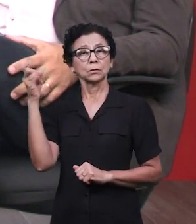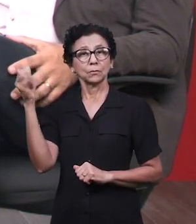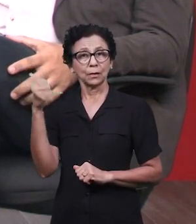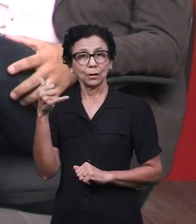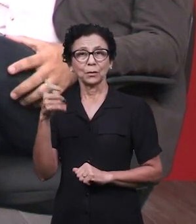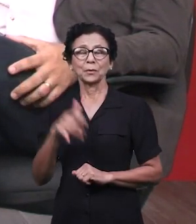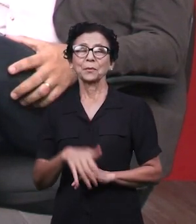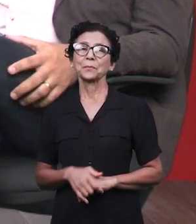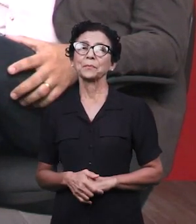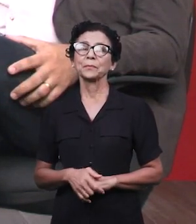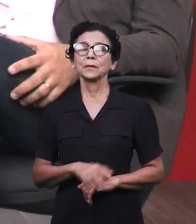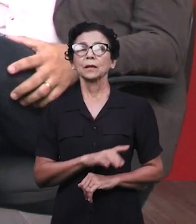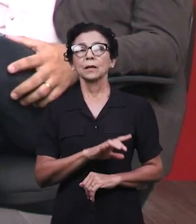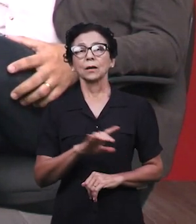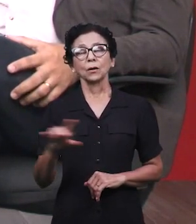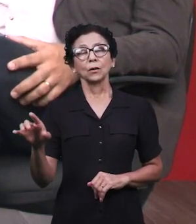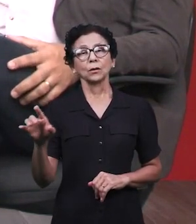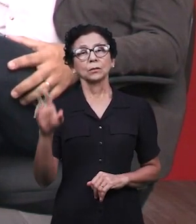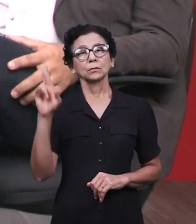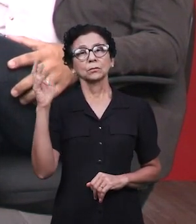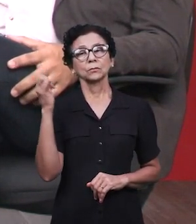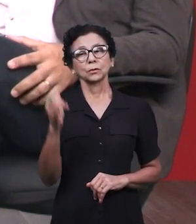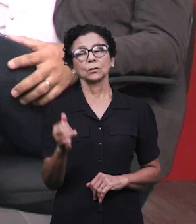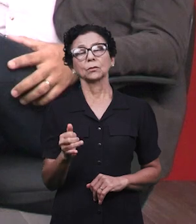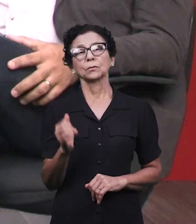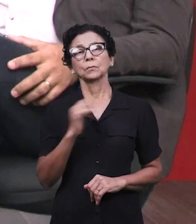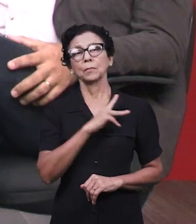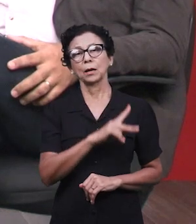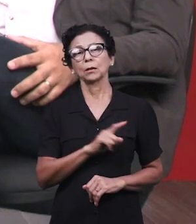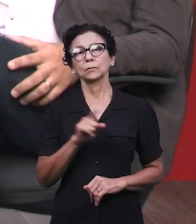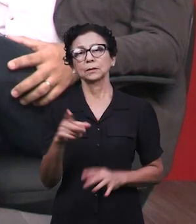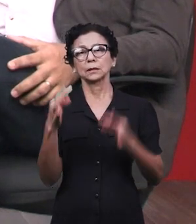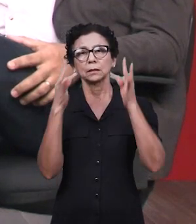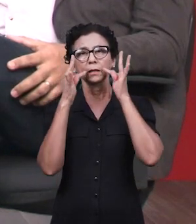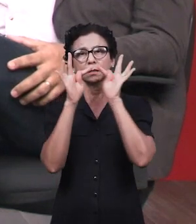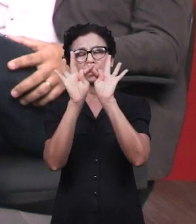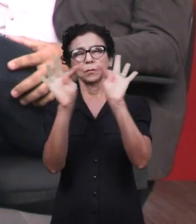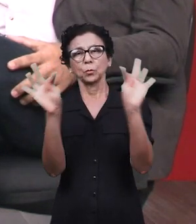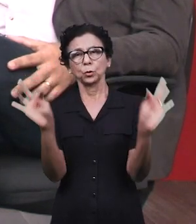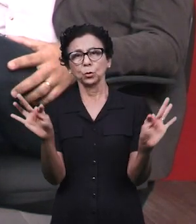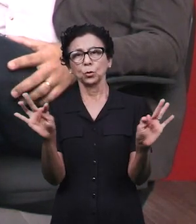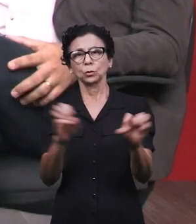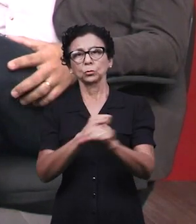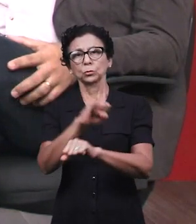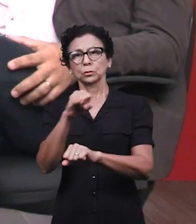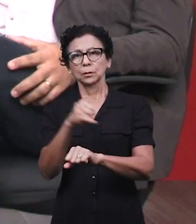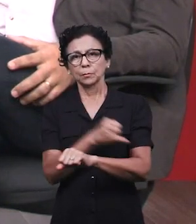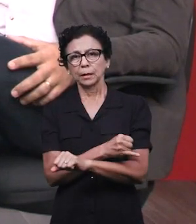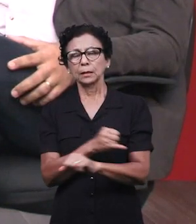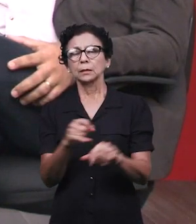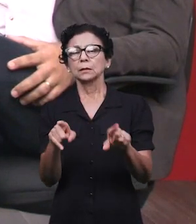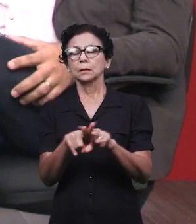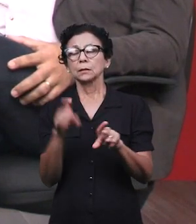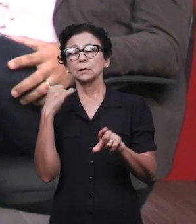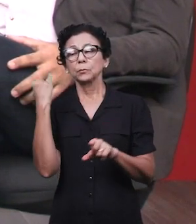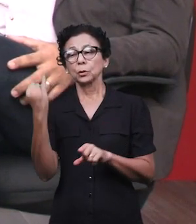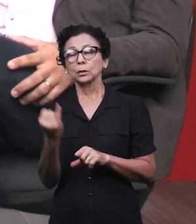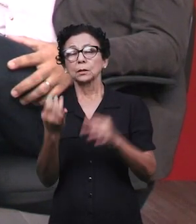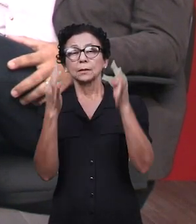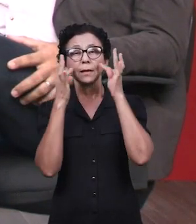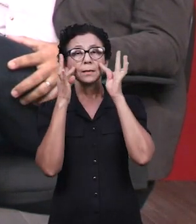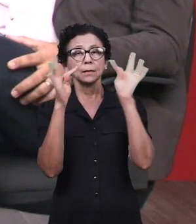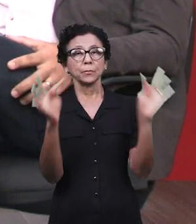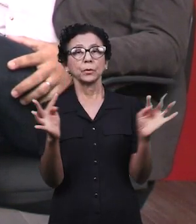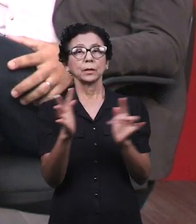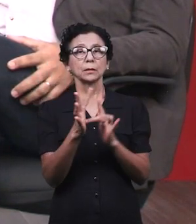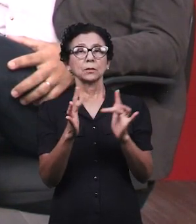Jerusalém, importa que testifiques em Roma. Então, Paulo ele tinha uma promessa do Senhor, sabia que ele